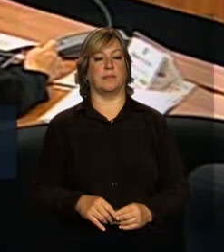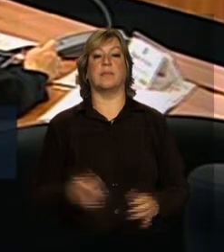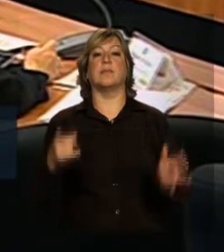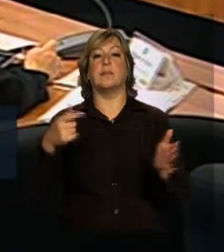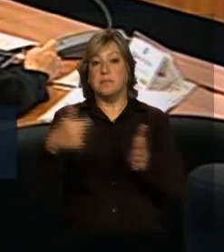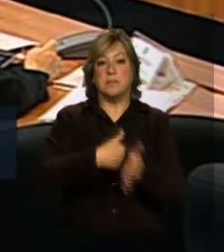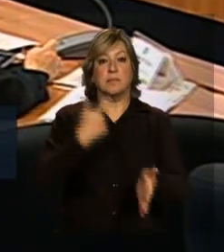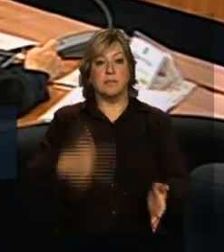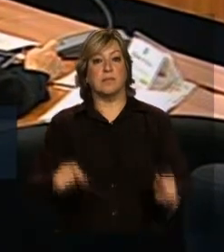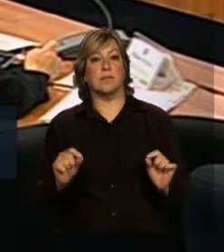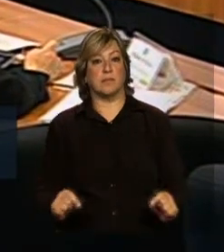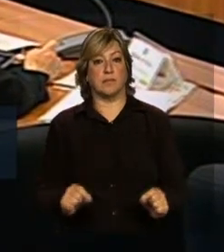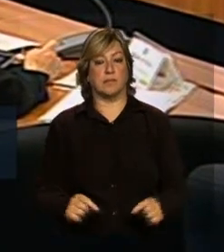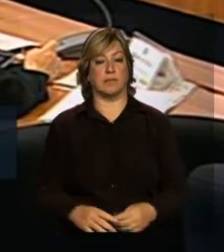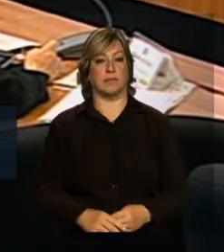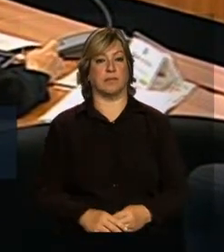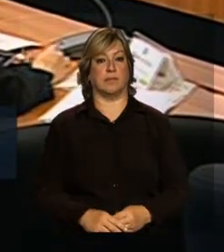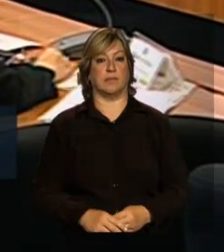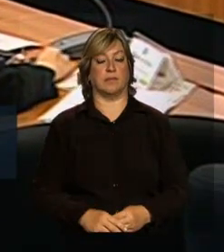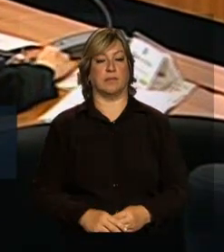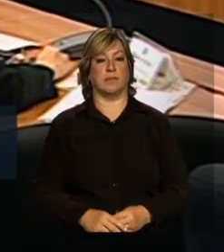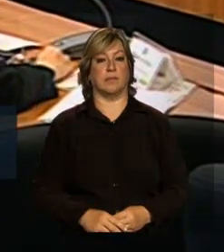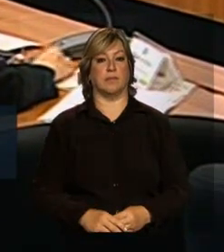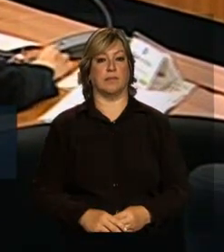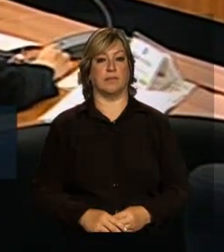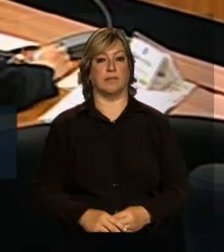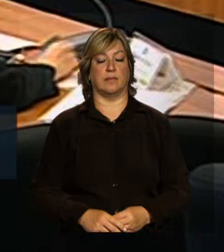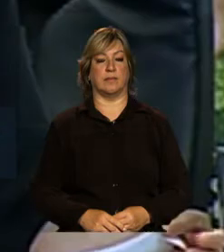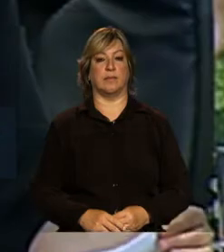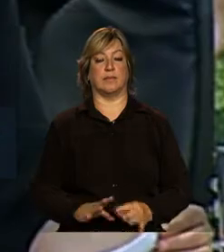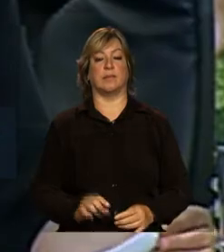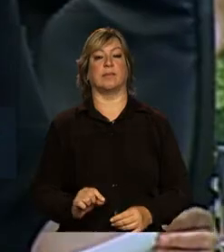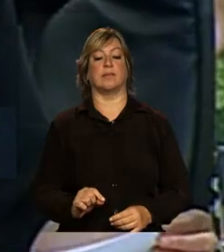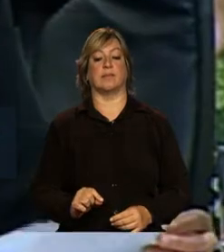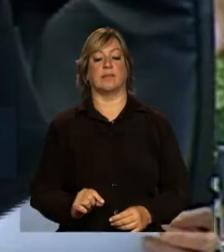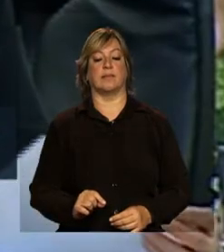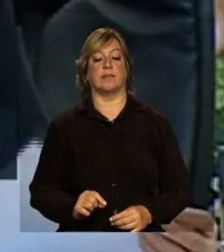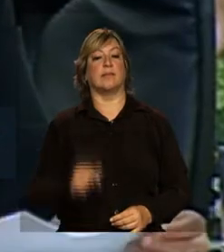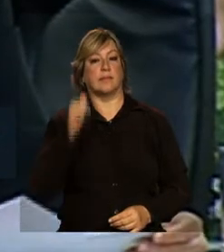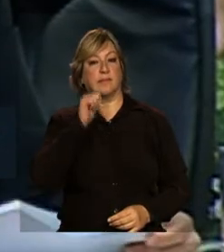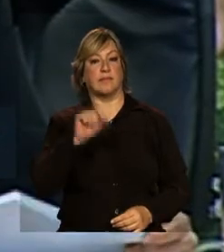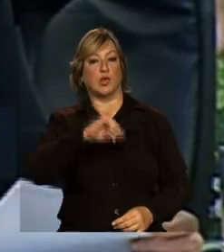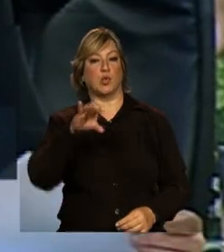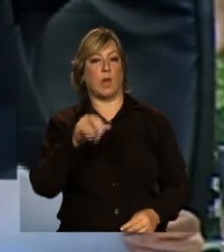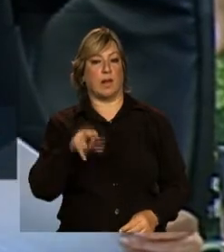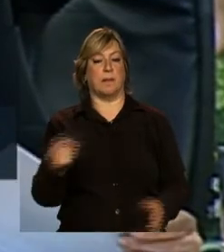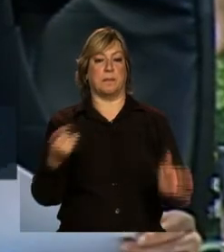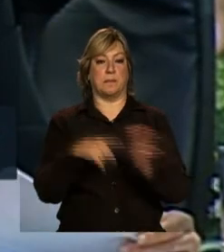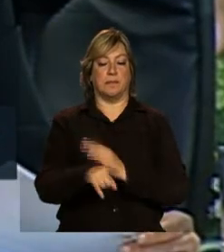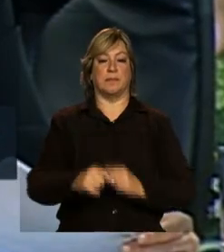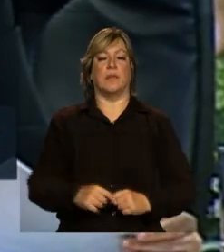alguma pergunta? Agora eu acho que tem a Joana. Eu de novo. Eu queria entender, ministra, a